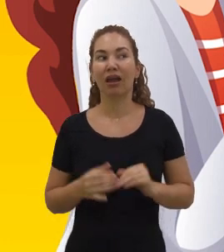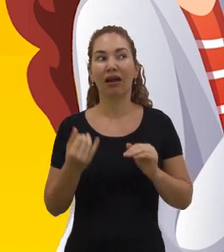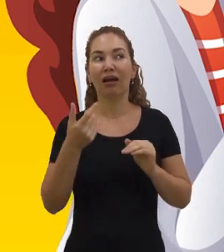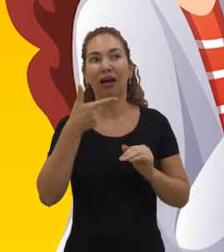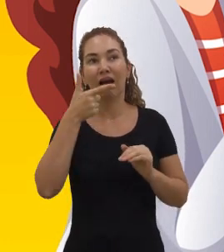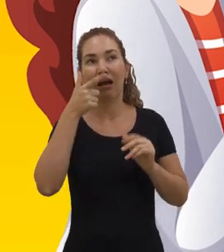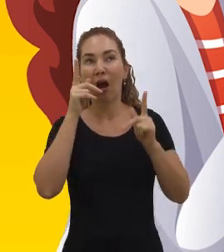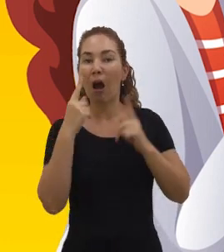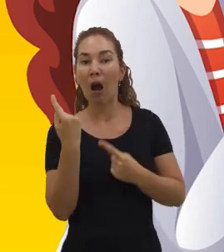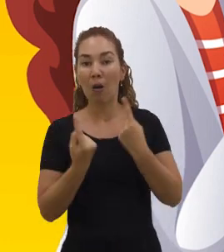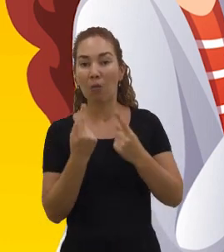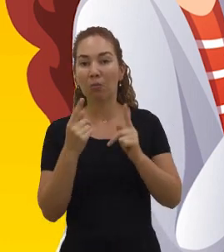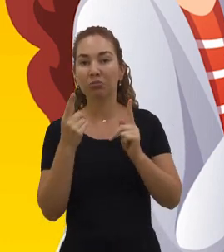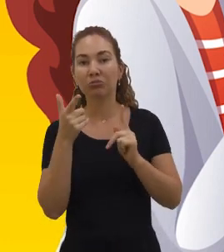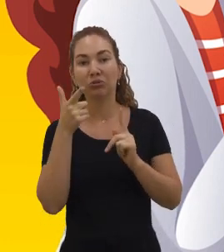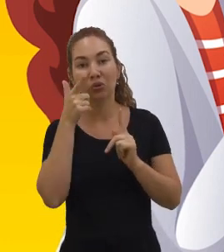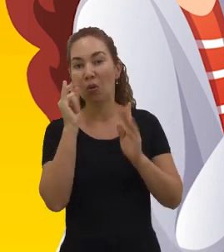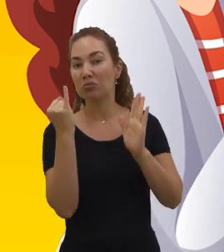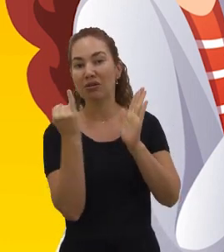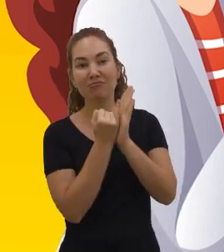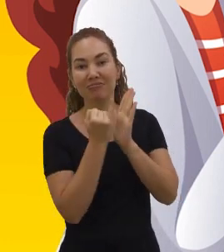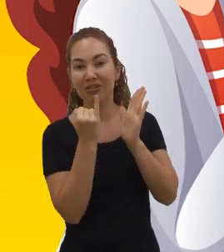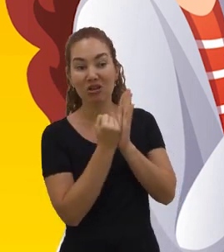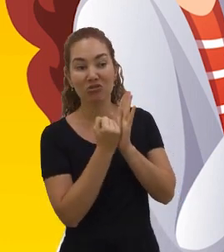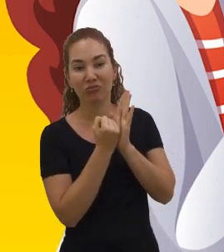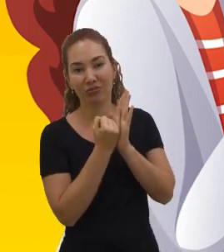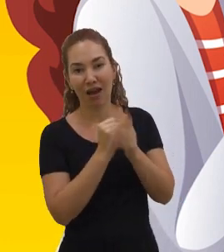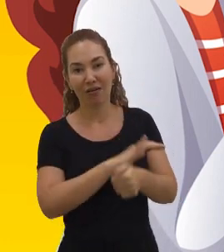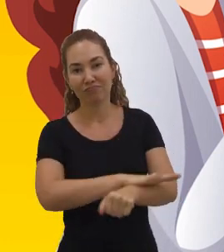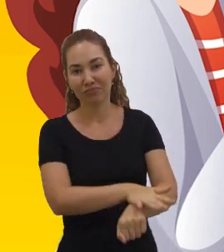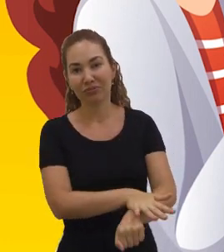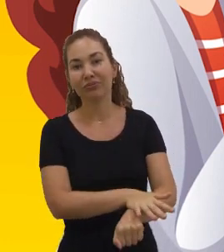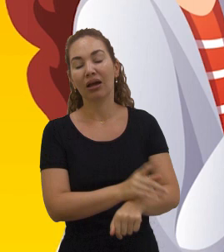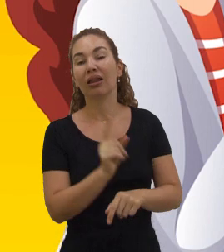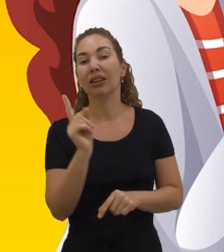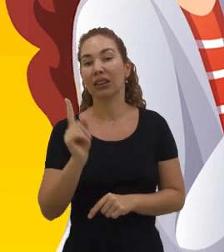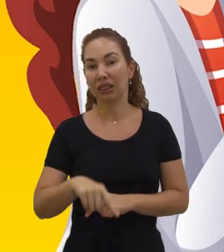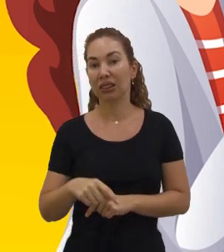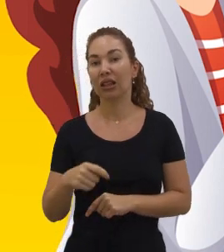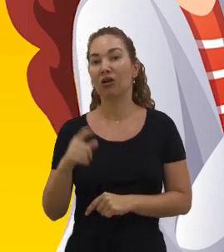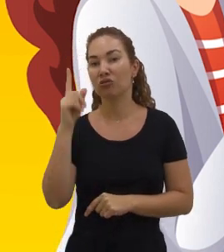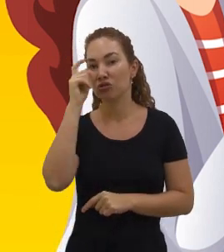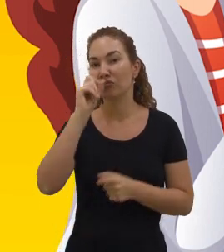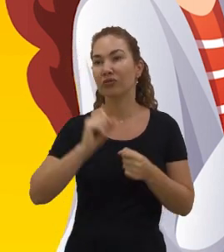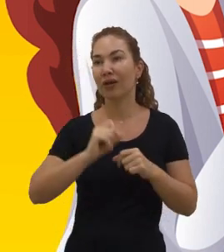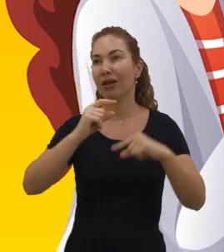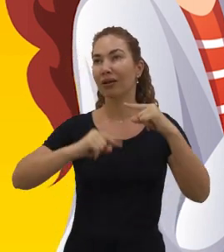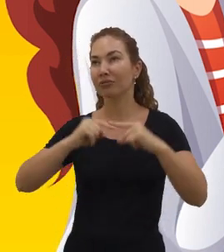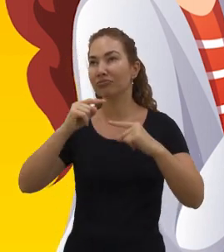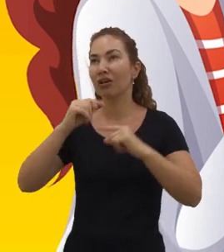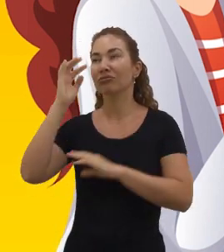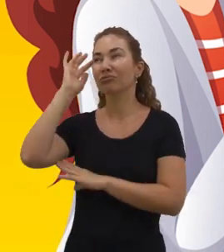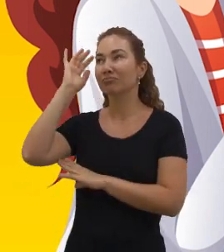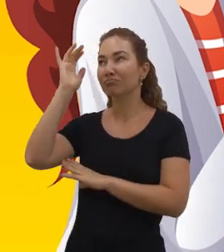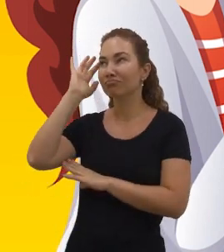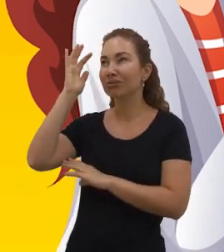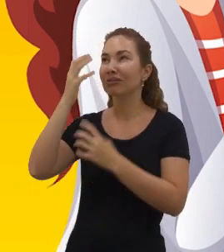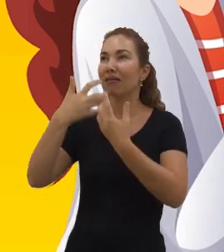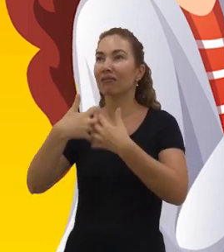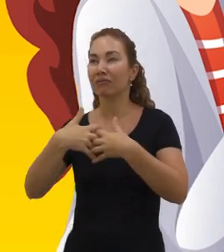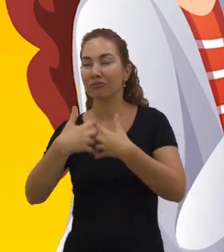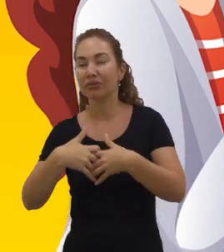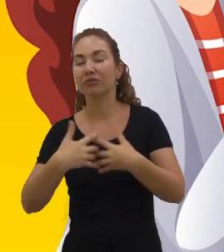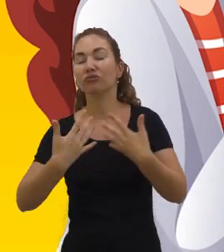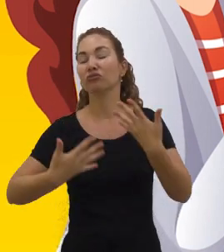porque parece que é o normal. Então, é difícil até fazer esse exercício para que, nesses casos, a gente